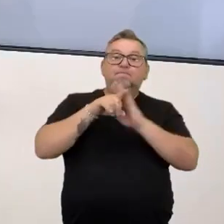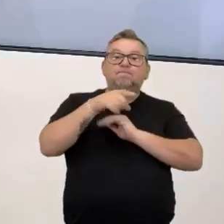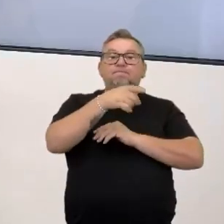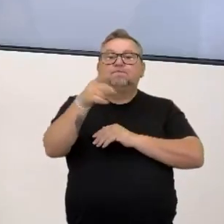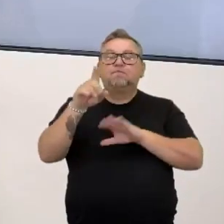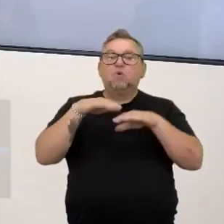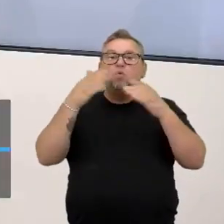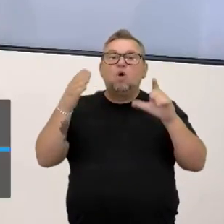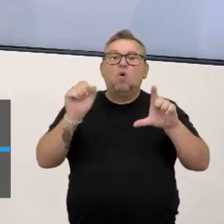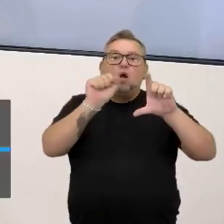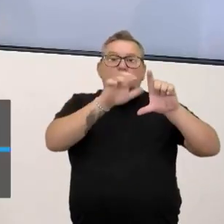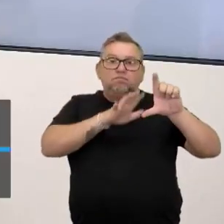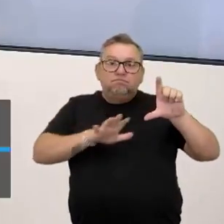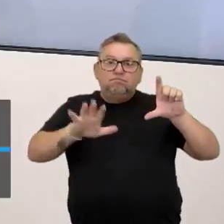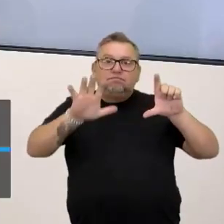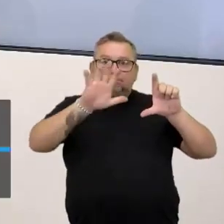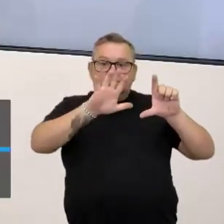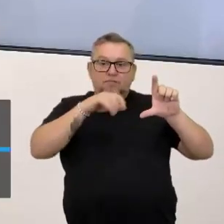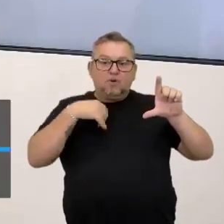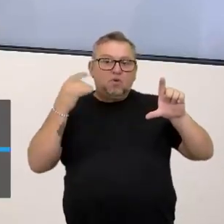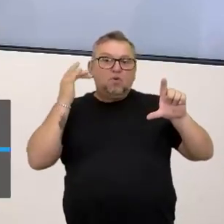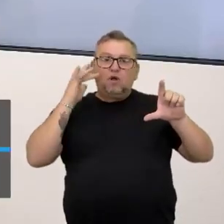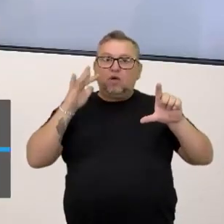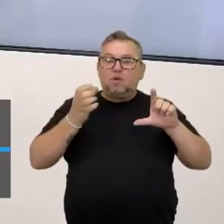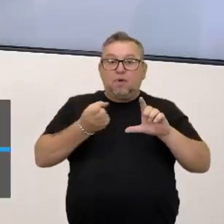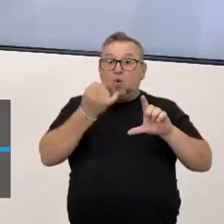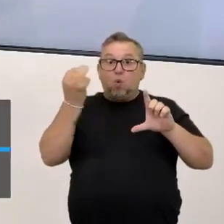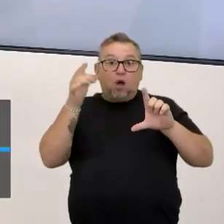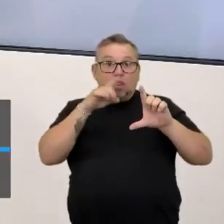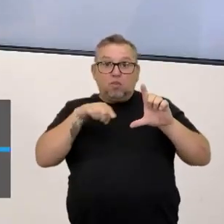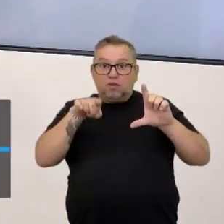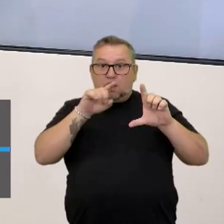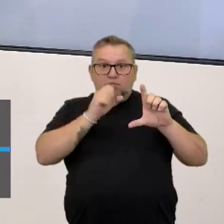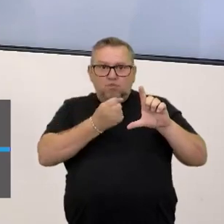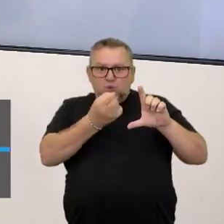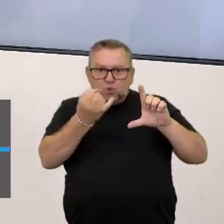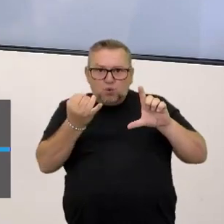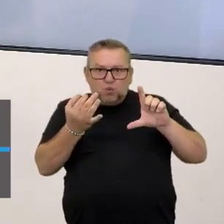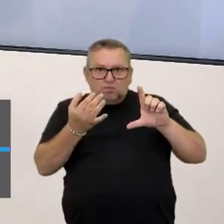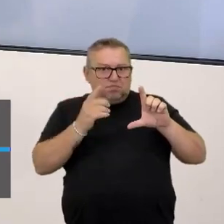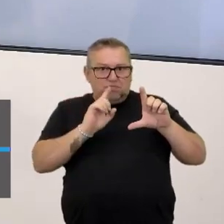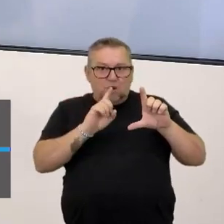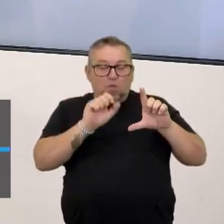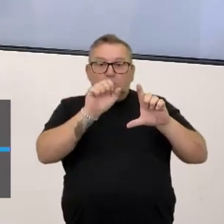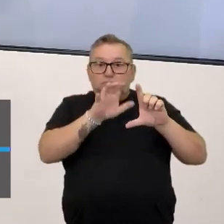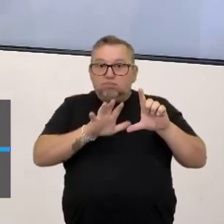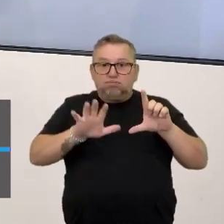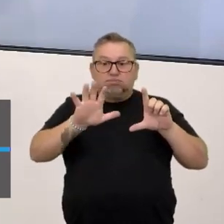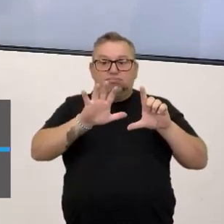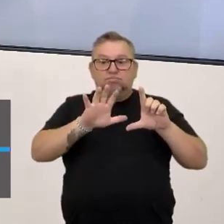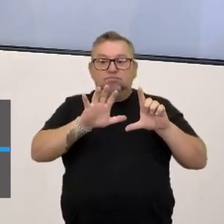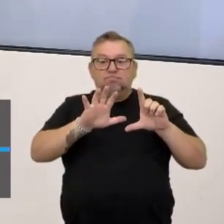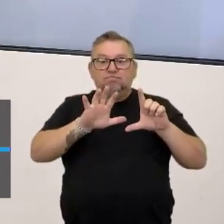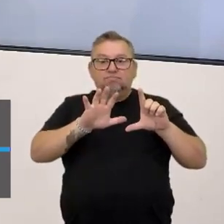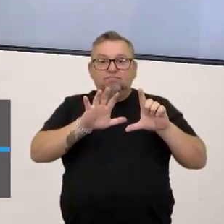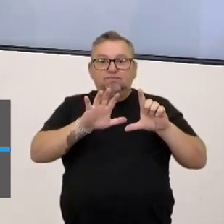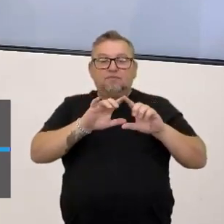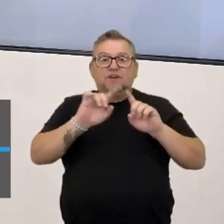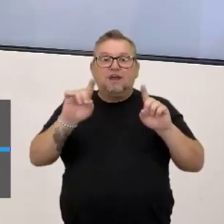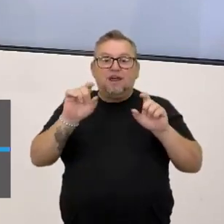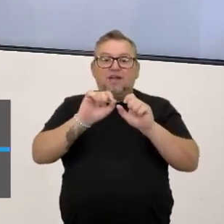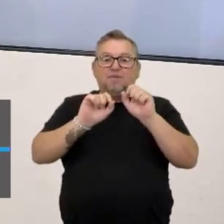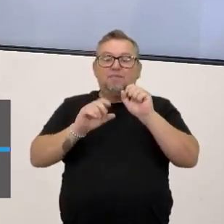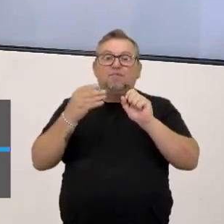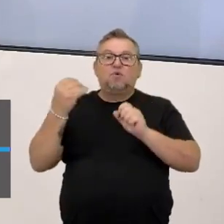vocês qual é o campo amostral, eu não quero saber quantos elementos tem, eu quero saber quais elementos são, tá? E